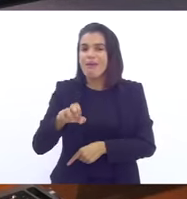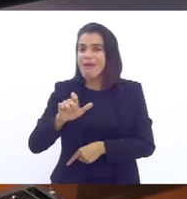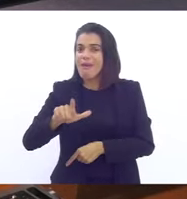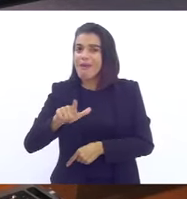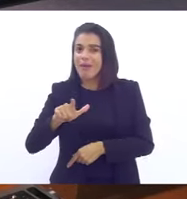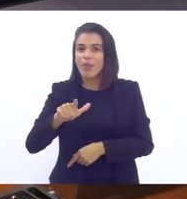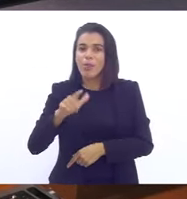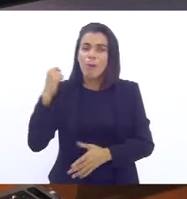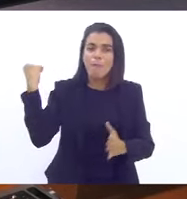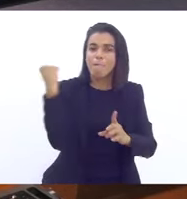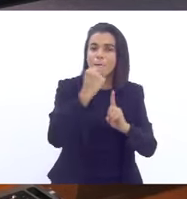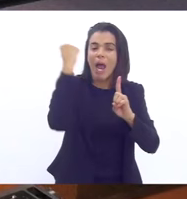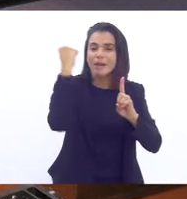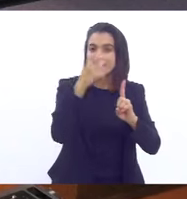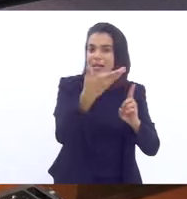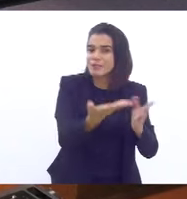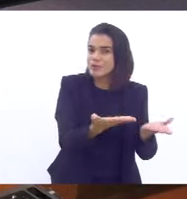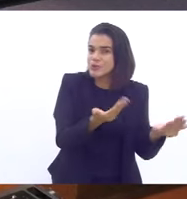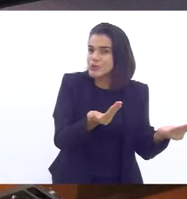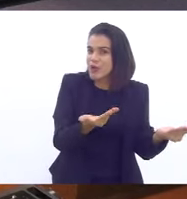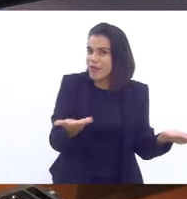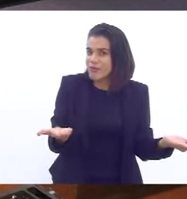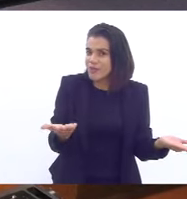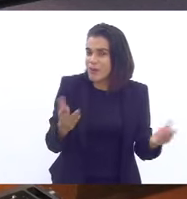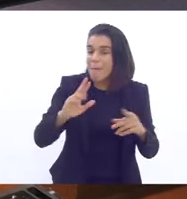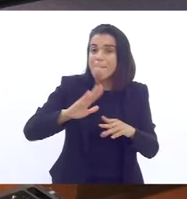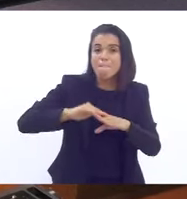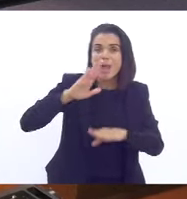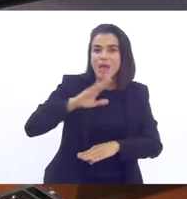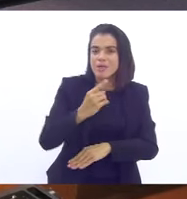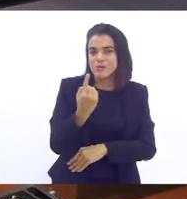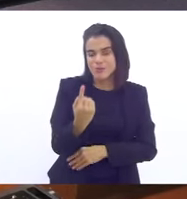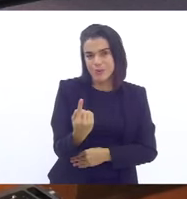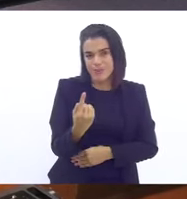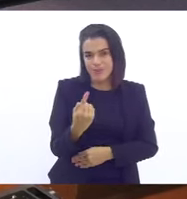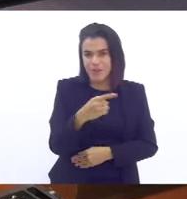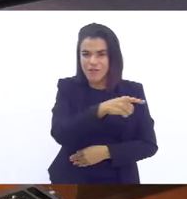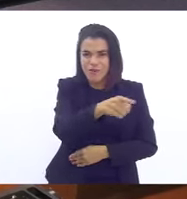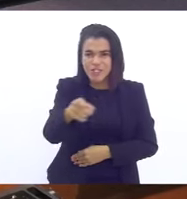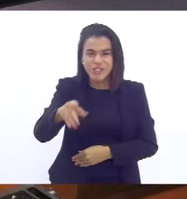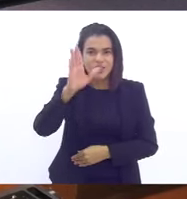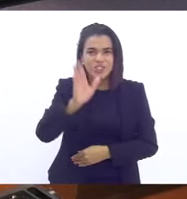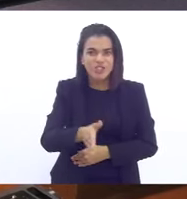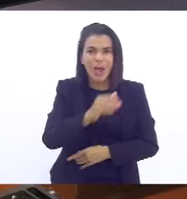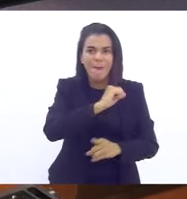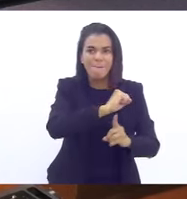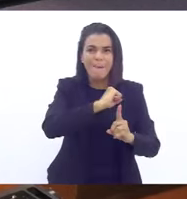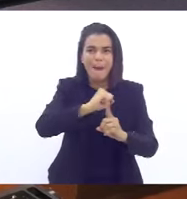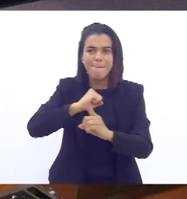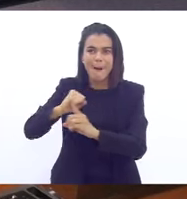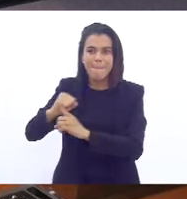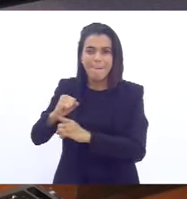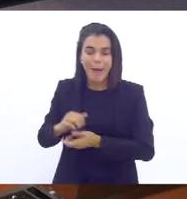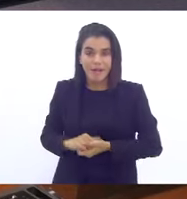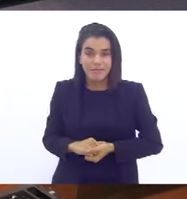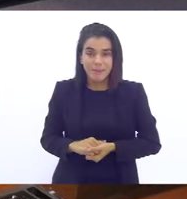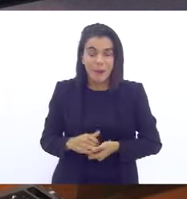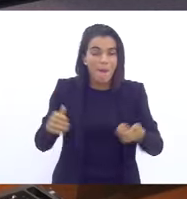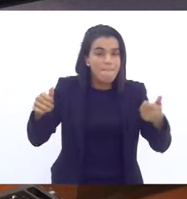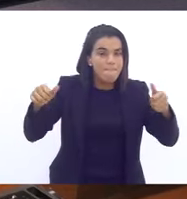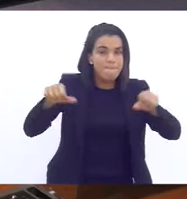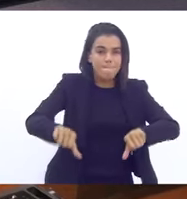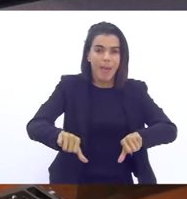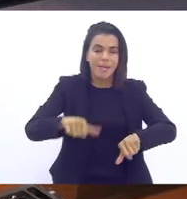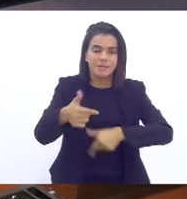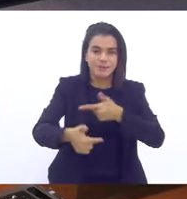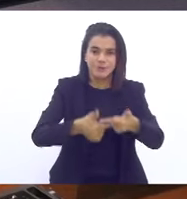esse jovem aí. Ó. Mais um. Eu imagino tantos que vocês já assassinaram por aí, pelo péssimo